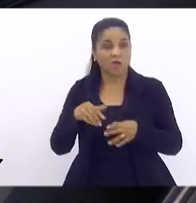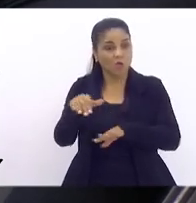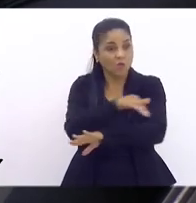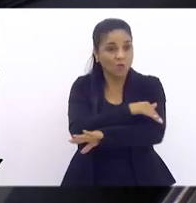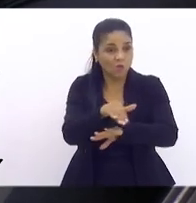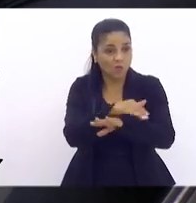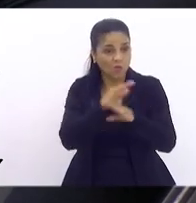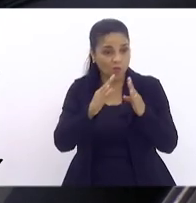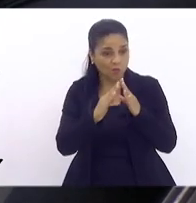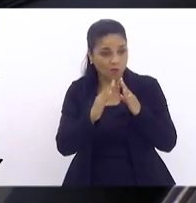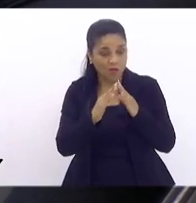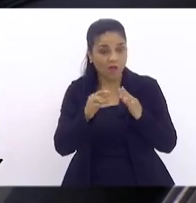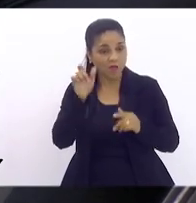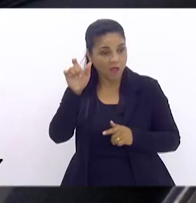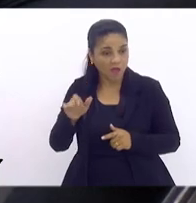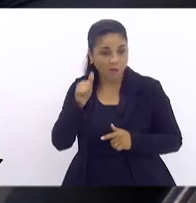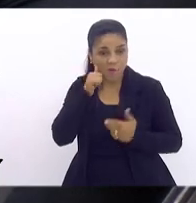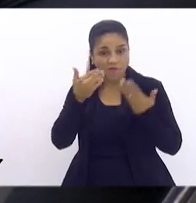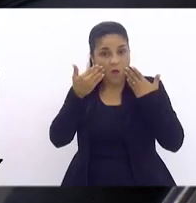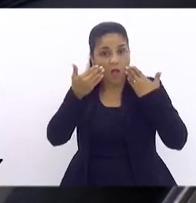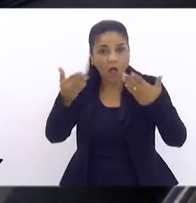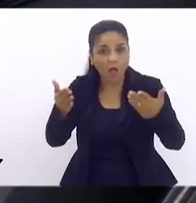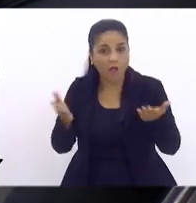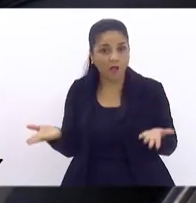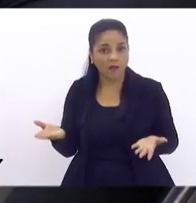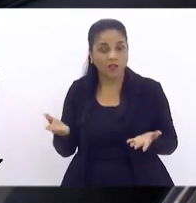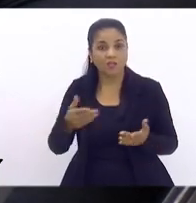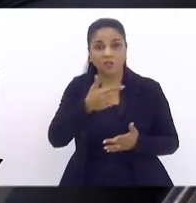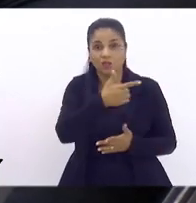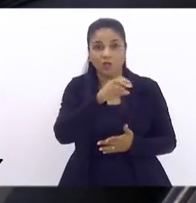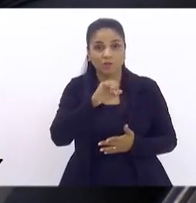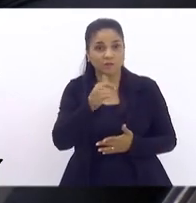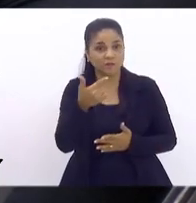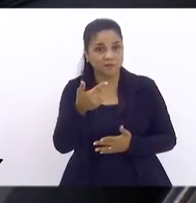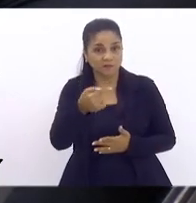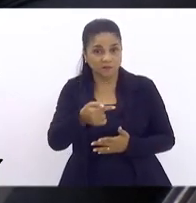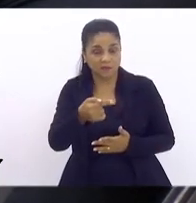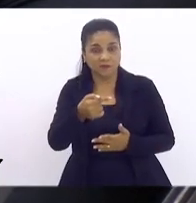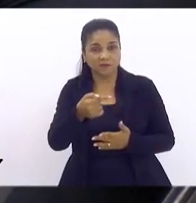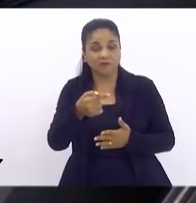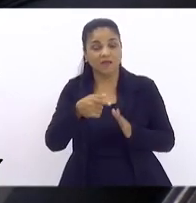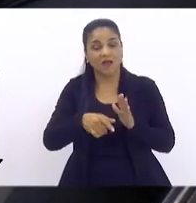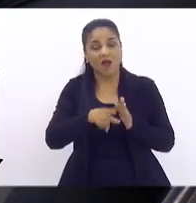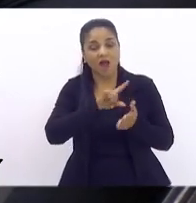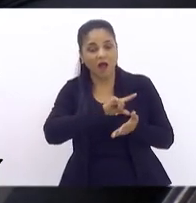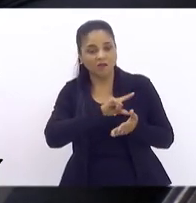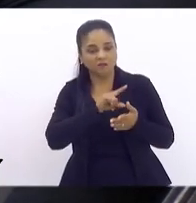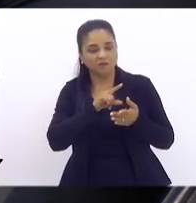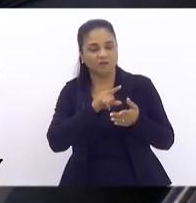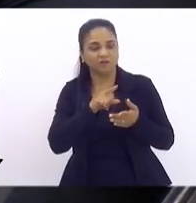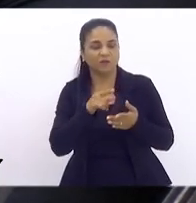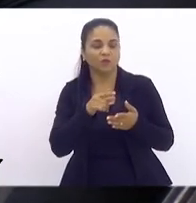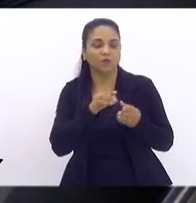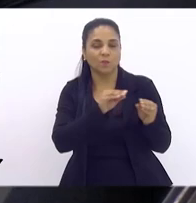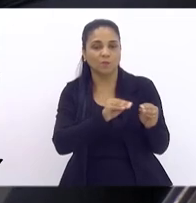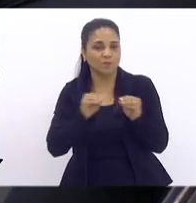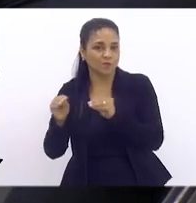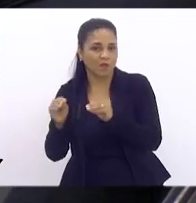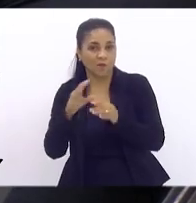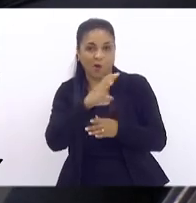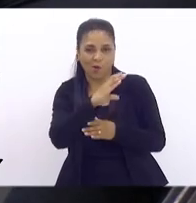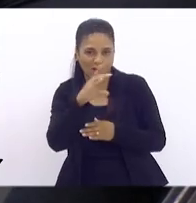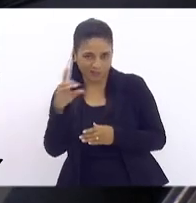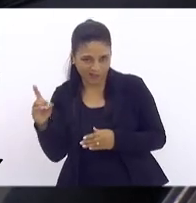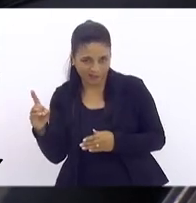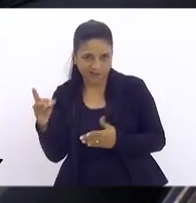ficou extremamente isso em 2017 antes de eu sair para a coordenação né E aí